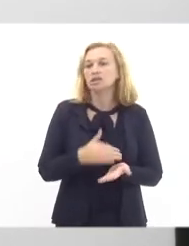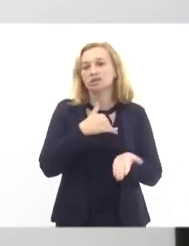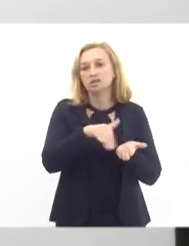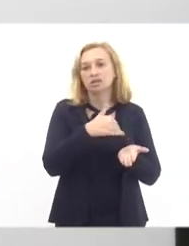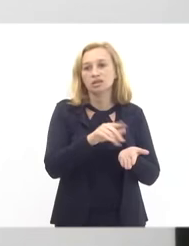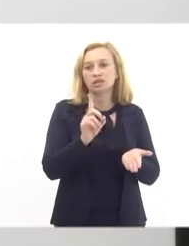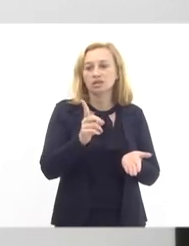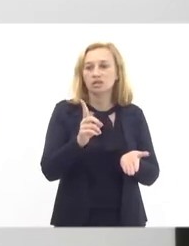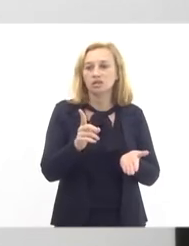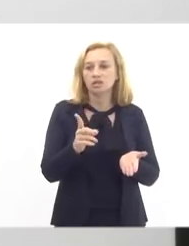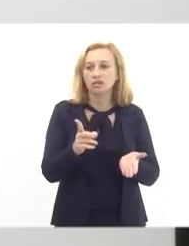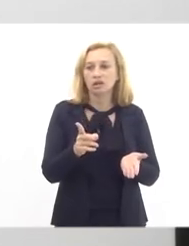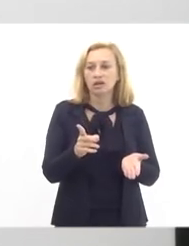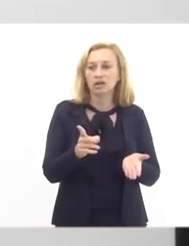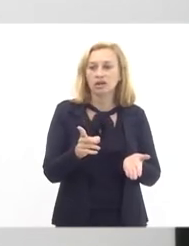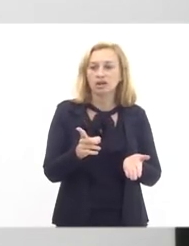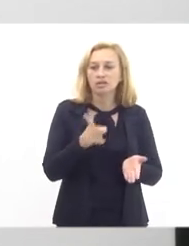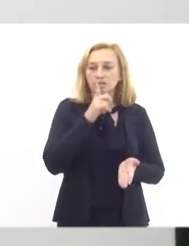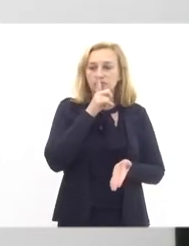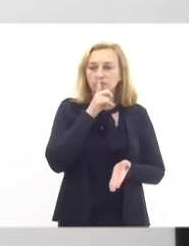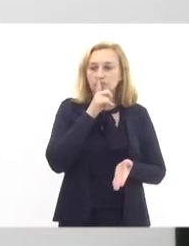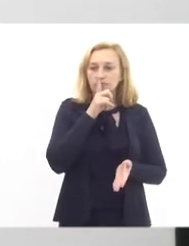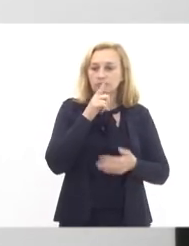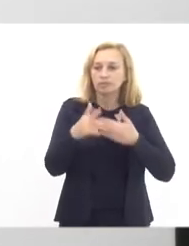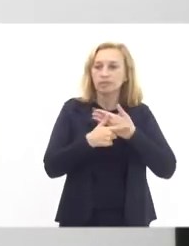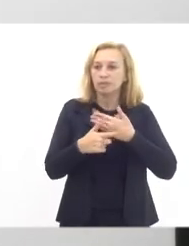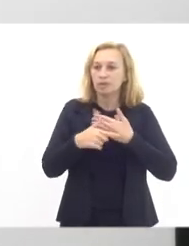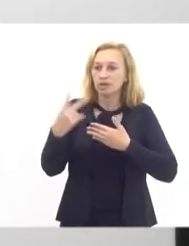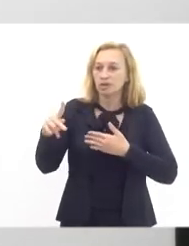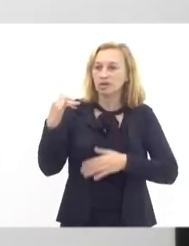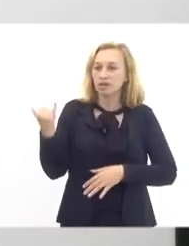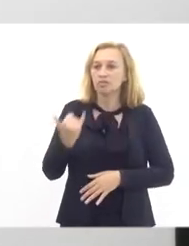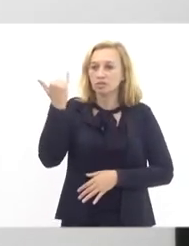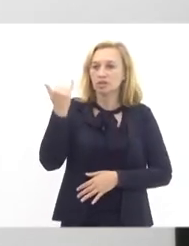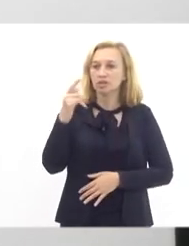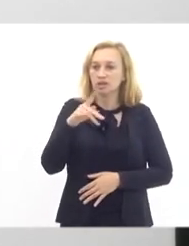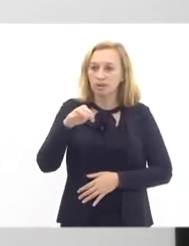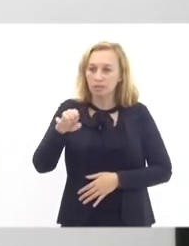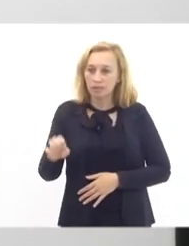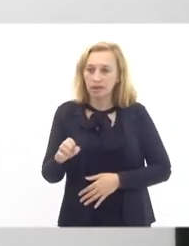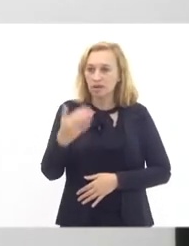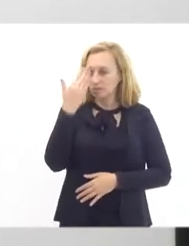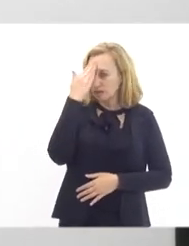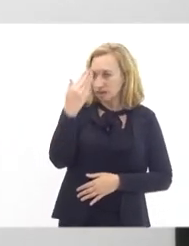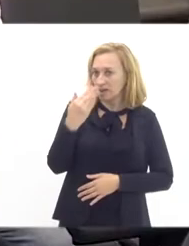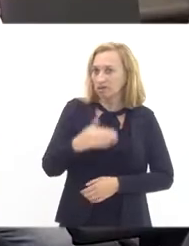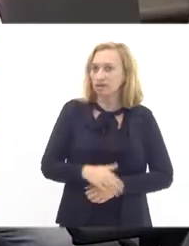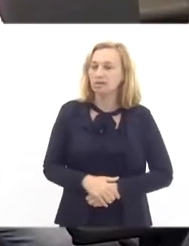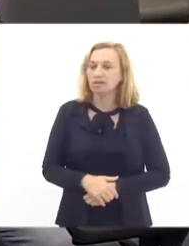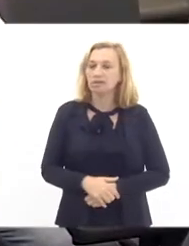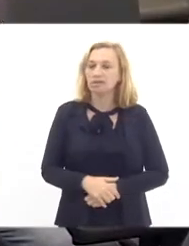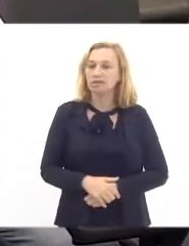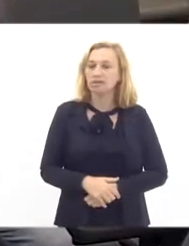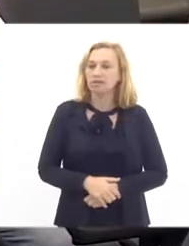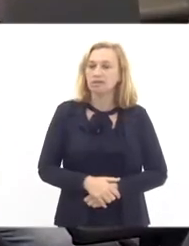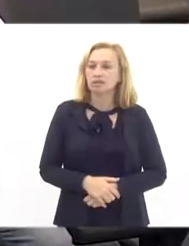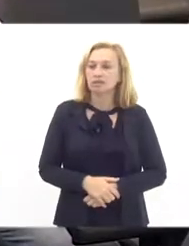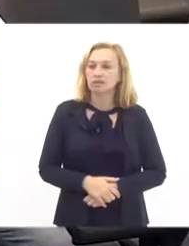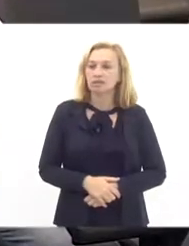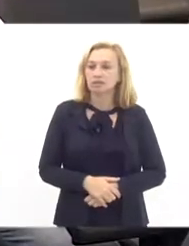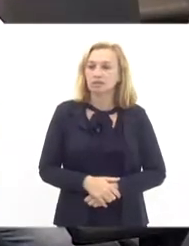não vai se ausentar do papel tão importante dela e fundamental, assim como o INEPAC. Muito obrigada.